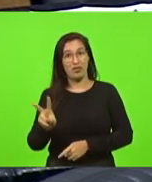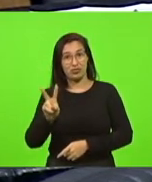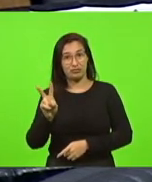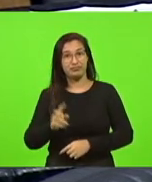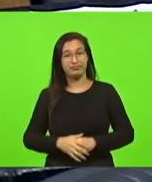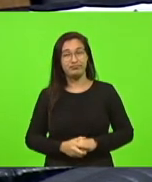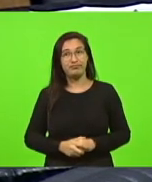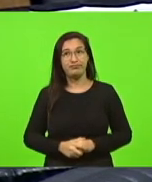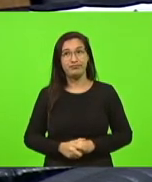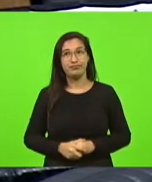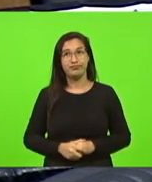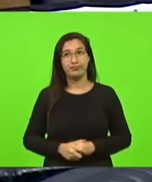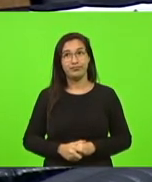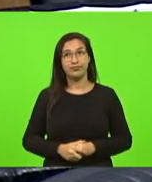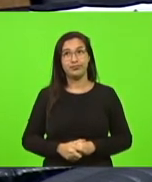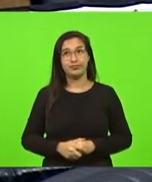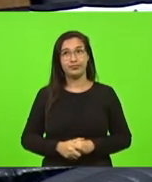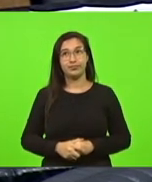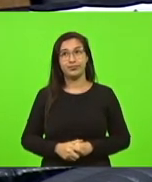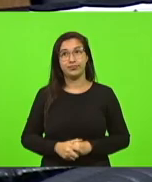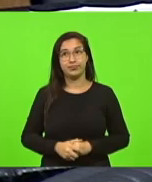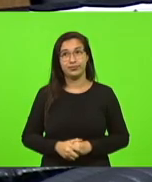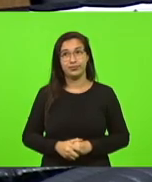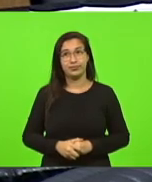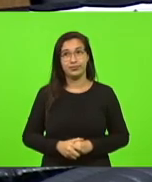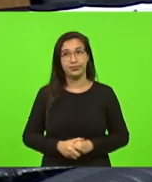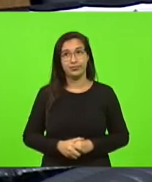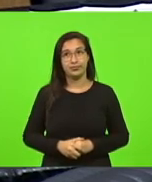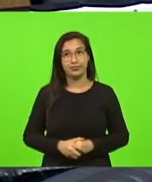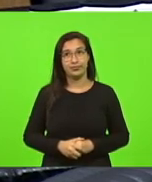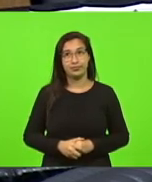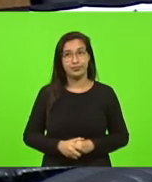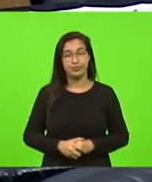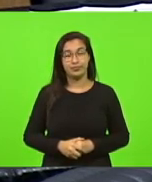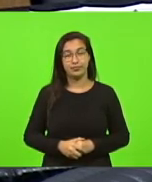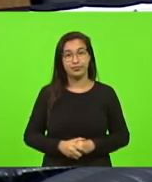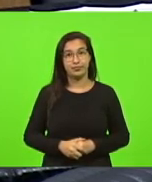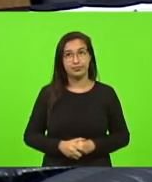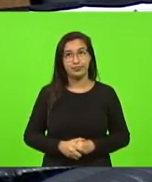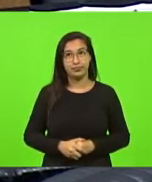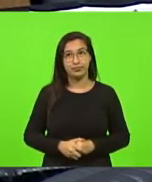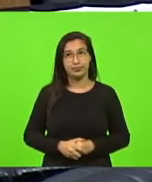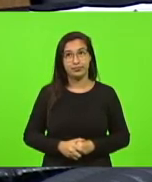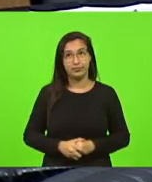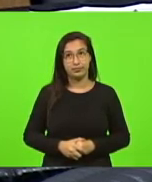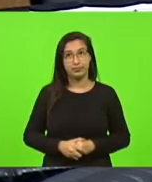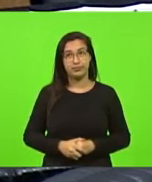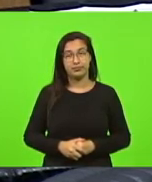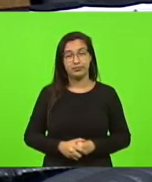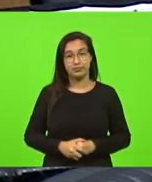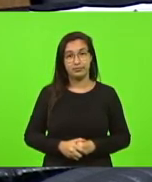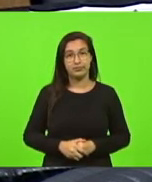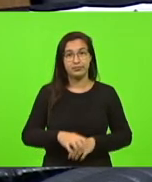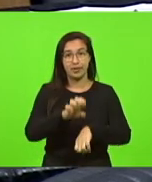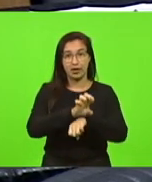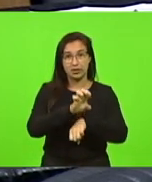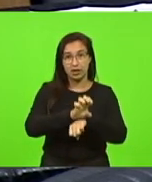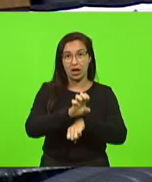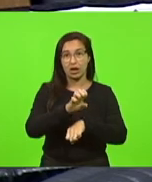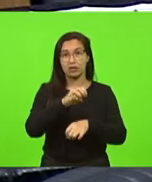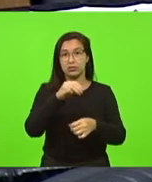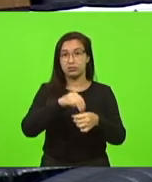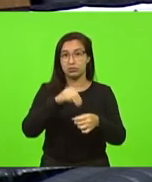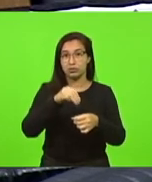Vossa Excelência tem o tempo regimental, deputado. Está extremamente no Estado e nos municípios de uma